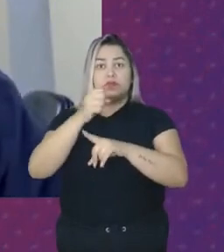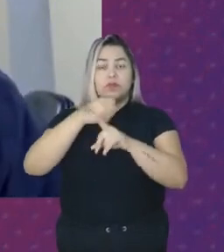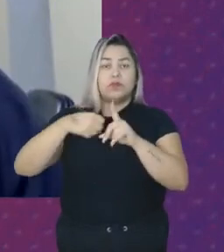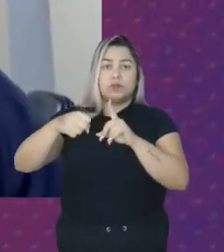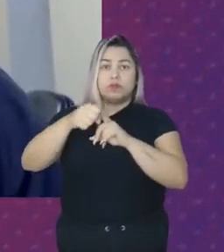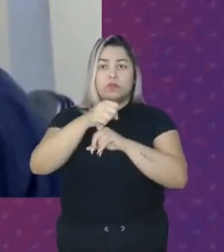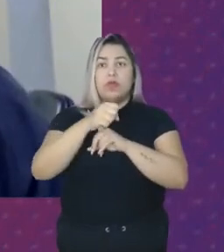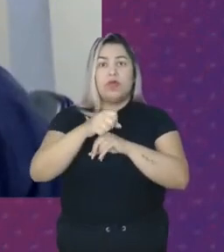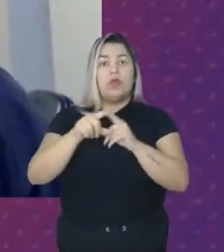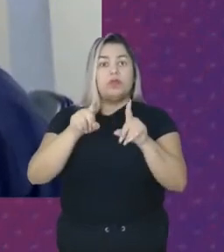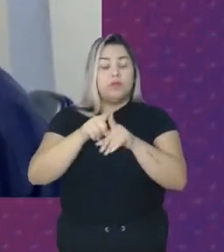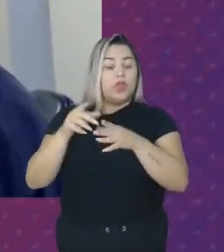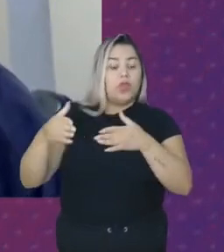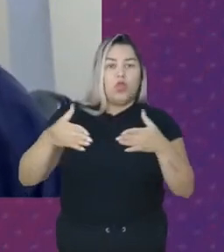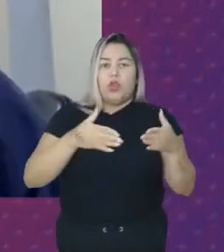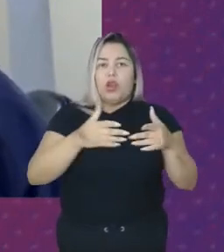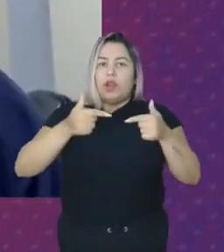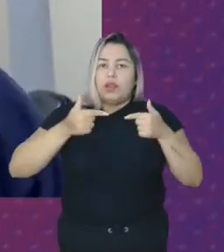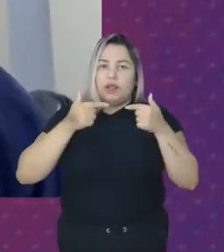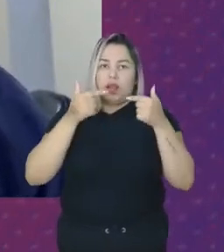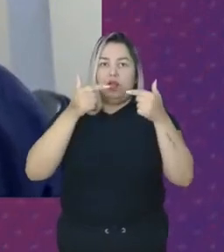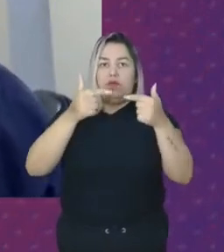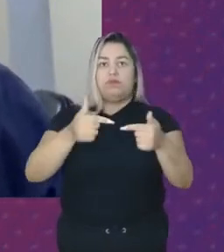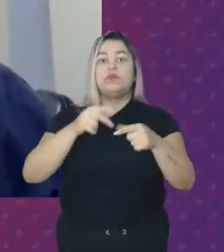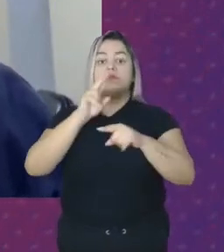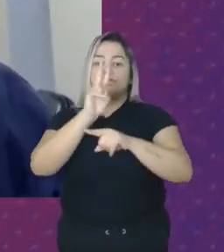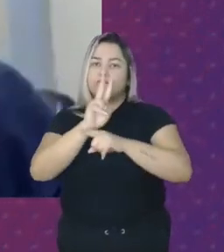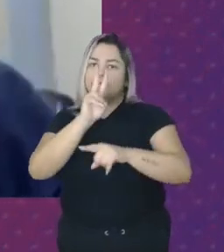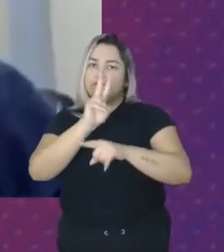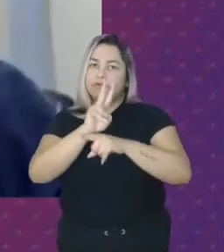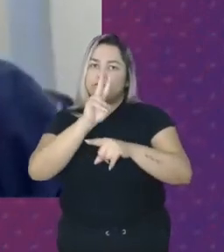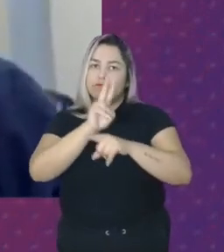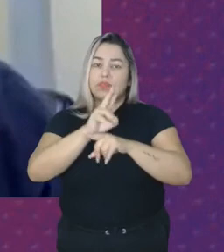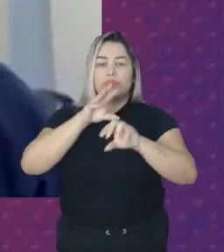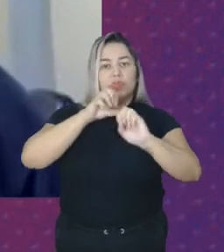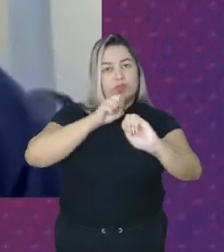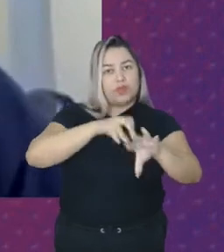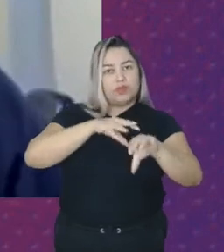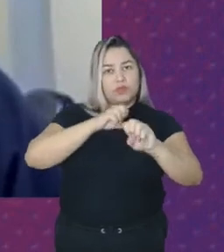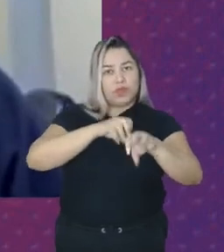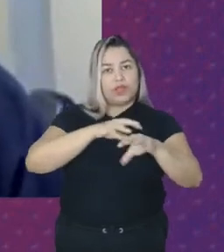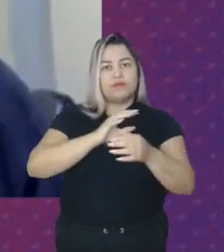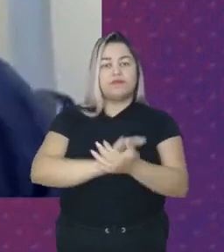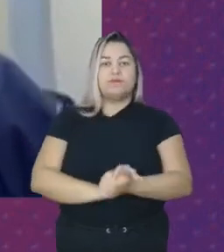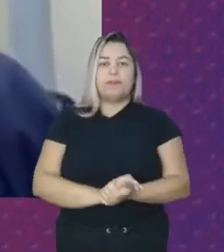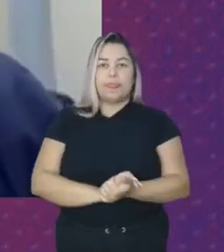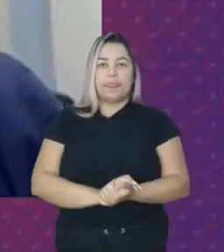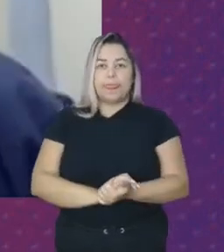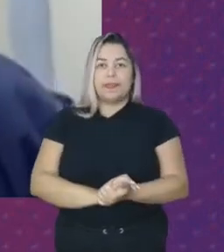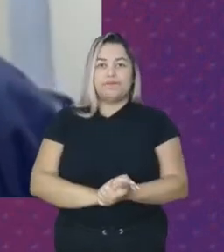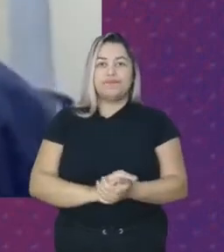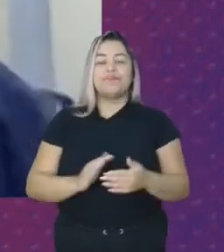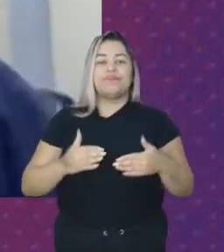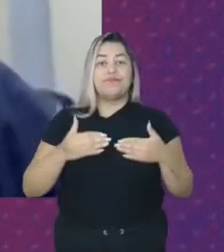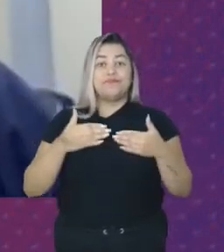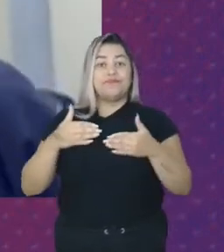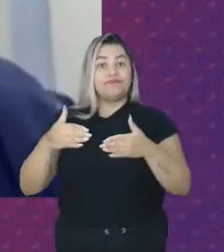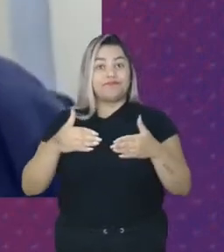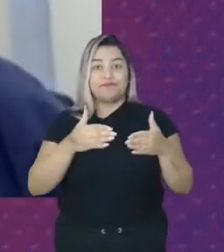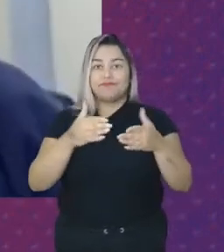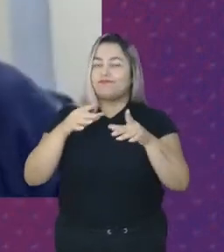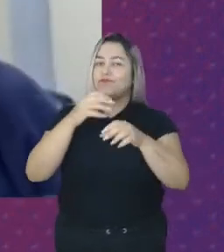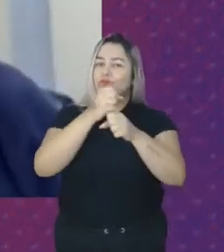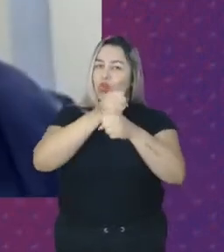tempo de trajetória na luta em defesa do direito à educação, nessa jornada, né, de